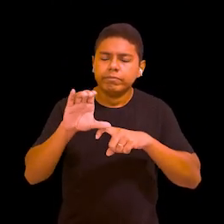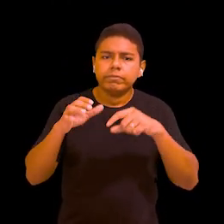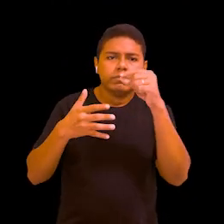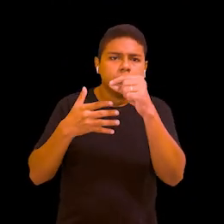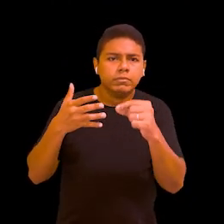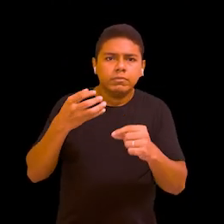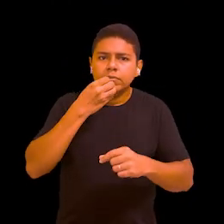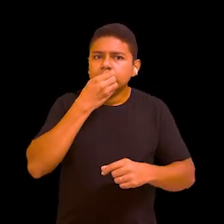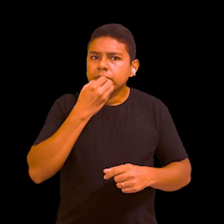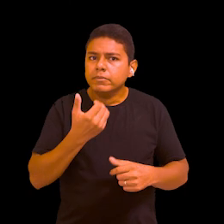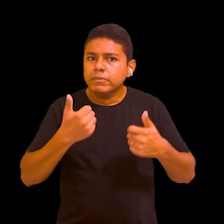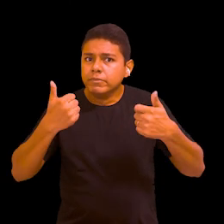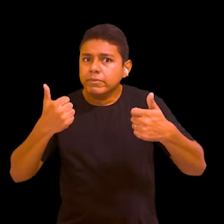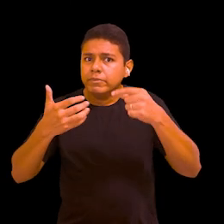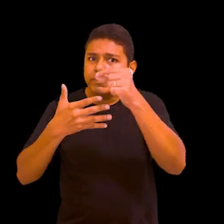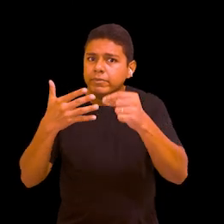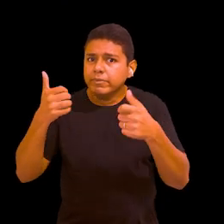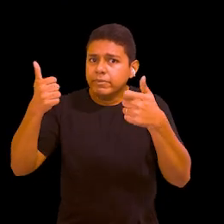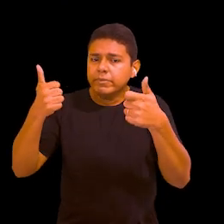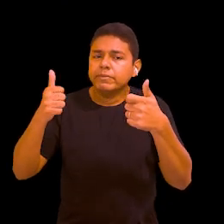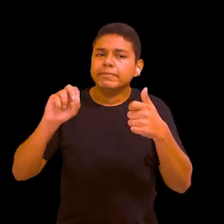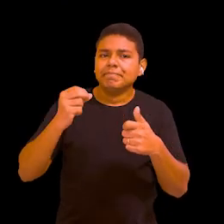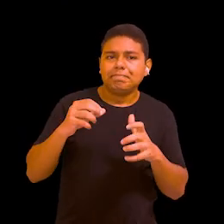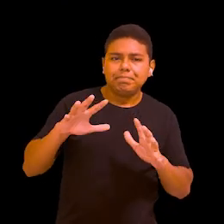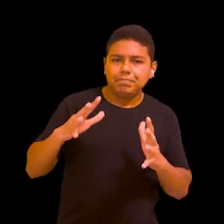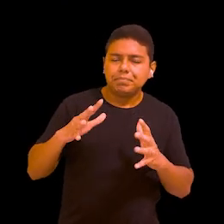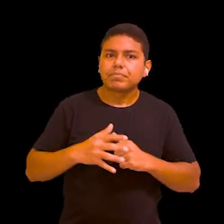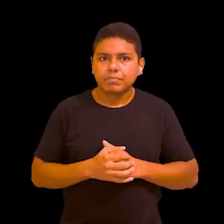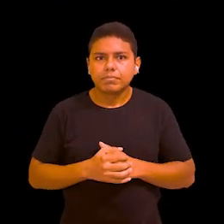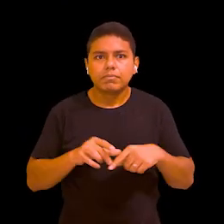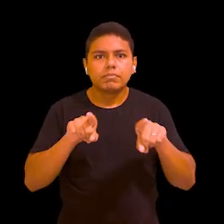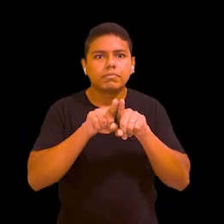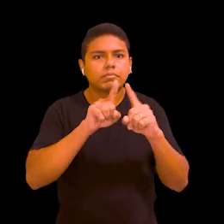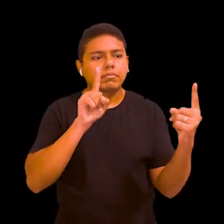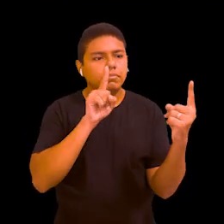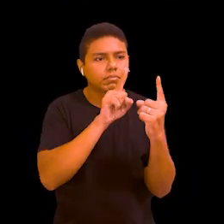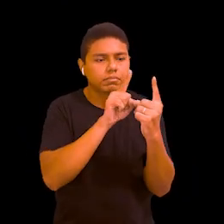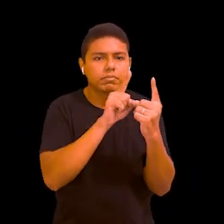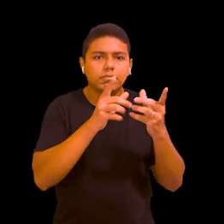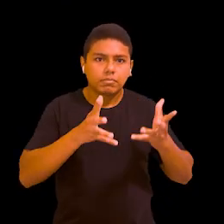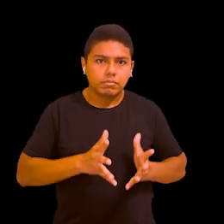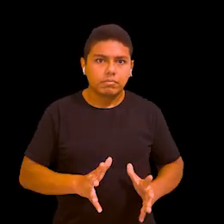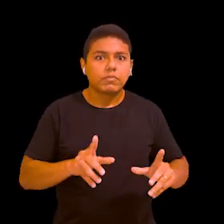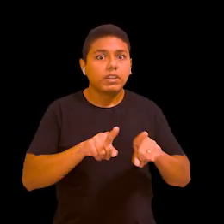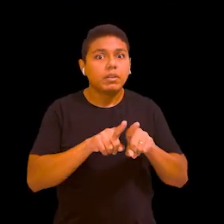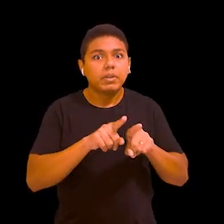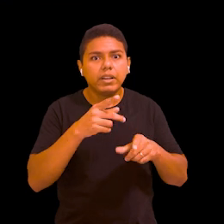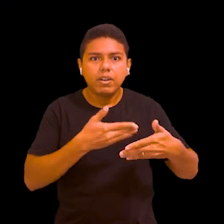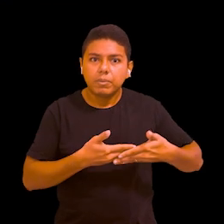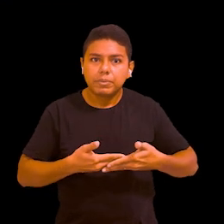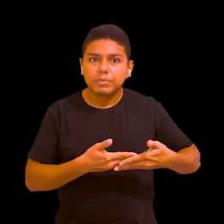e obstétricas desta puérpera, né? As condições de atendimento ao parto e ao recém-nascido, porque, por